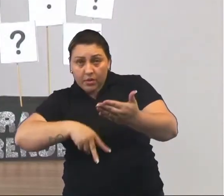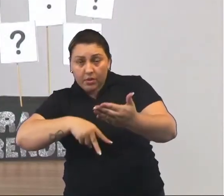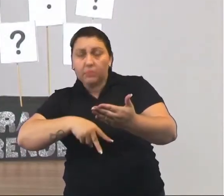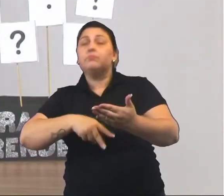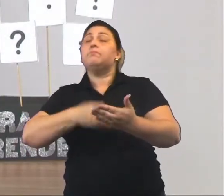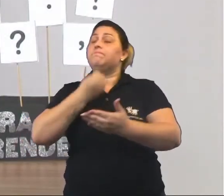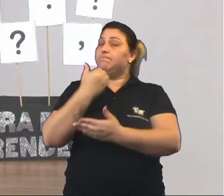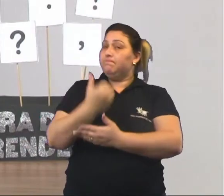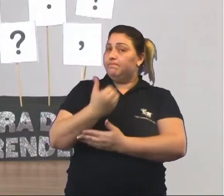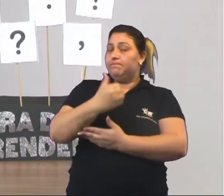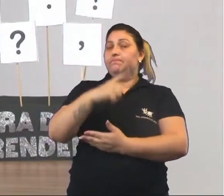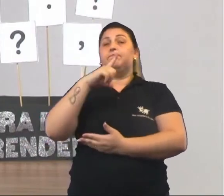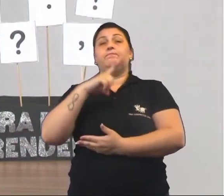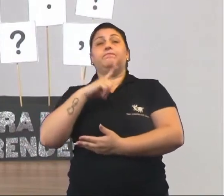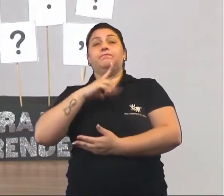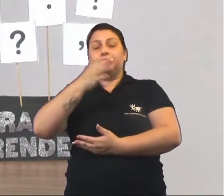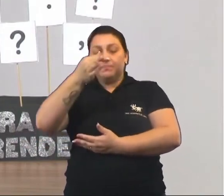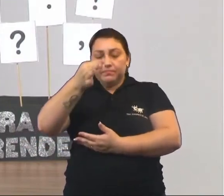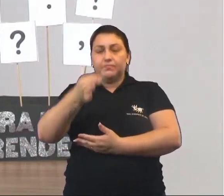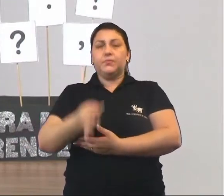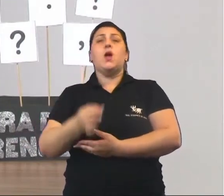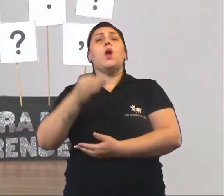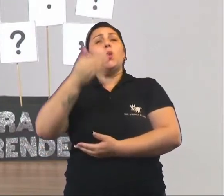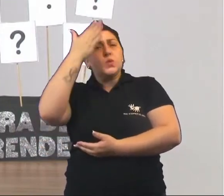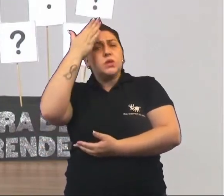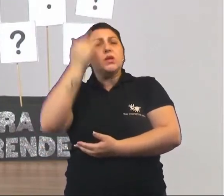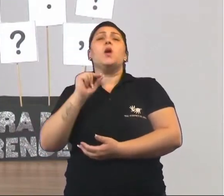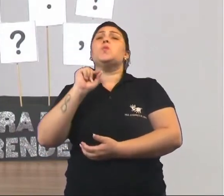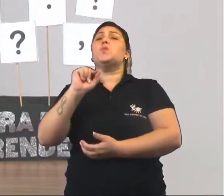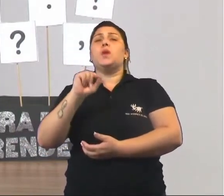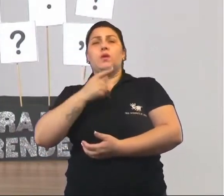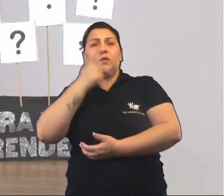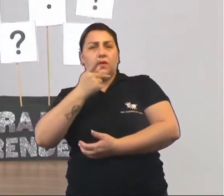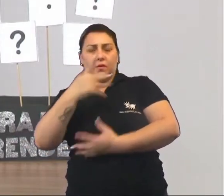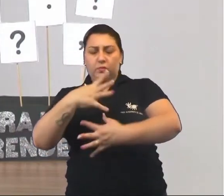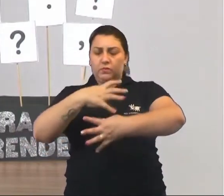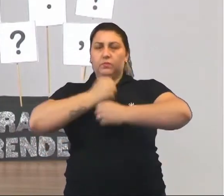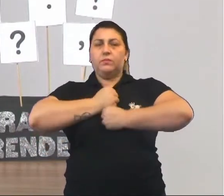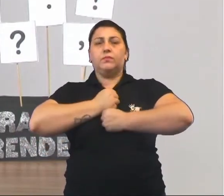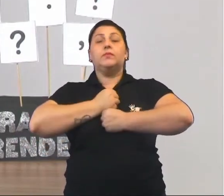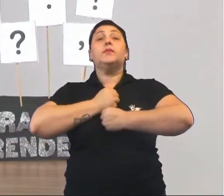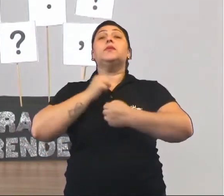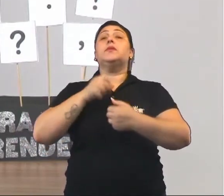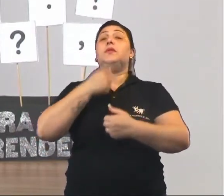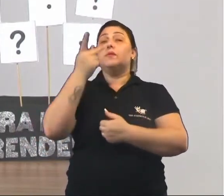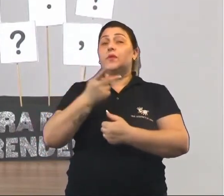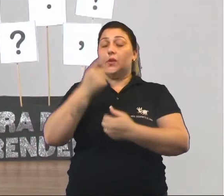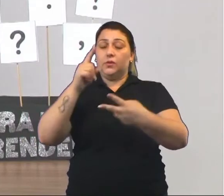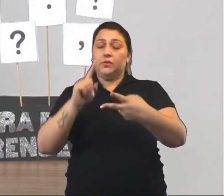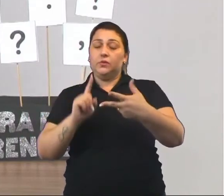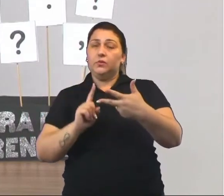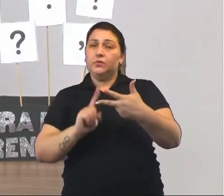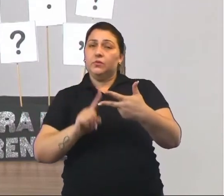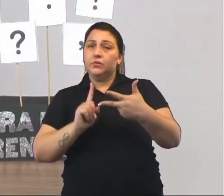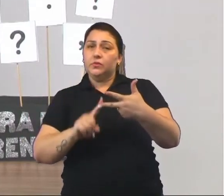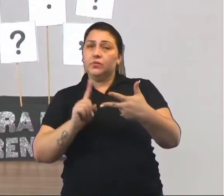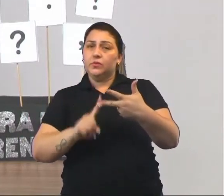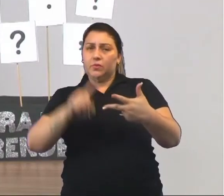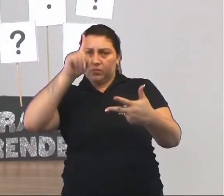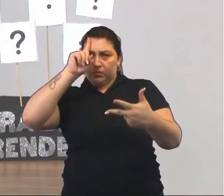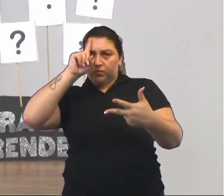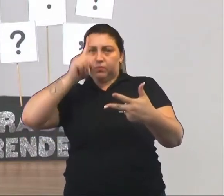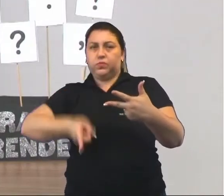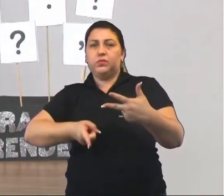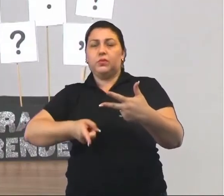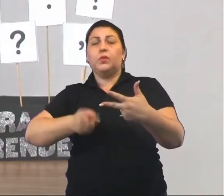então nós temos aqui uma afirmação, primeiramente, a fala do segundo quadrinho, e na fala do terceiro quadrinho, uma